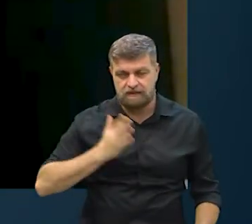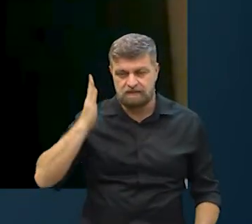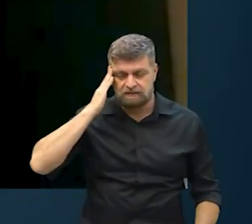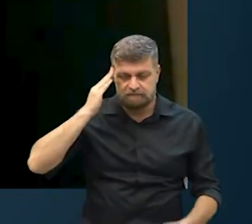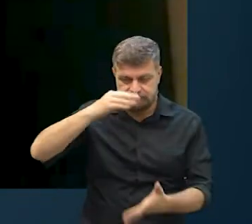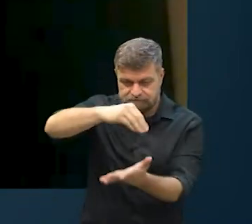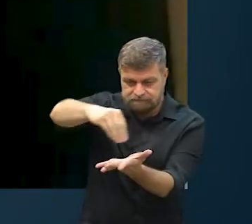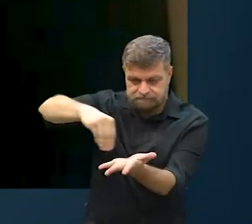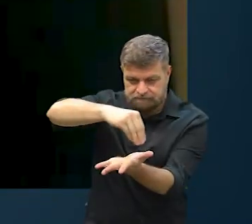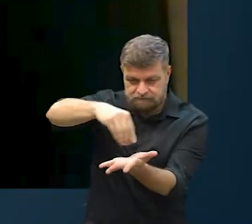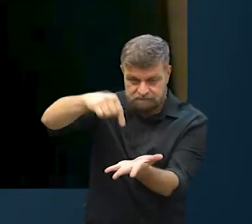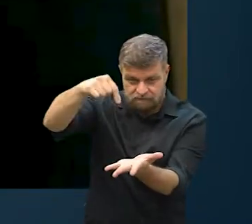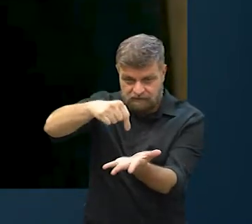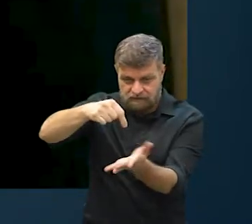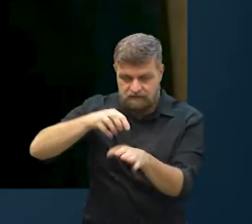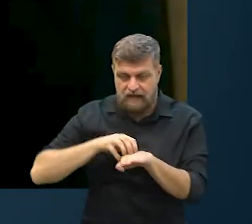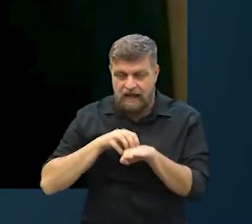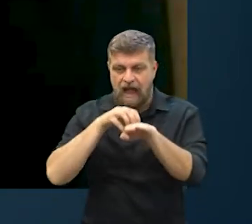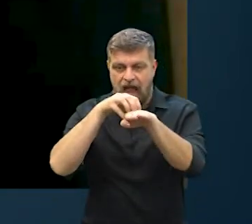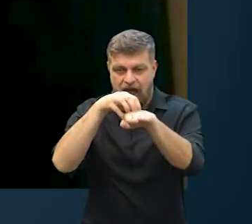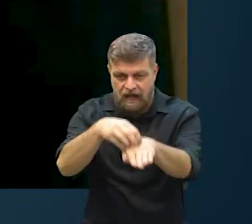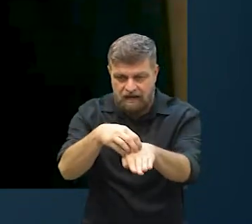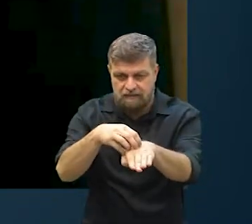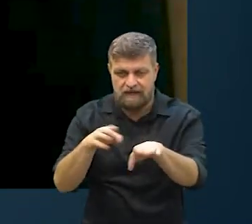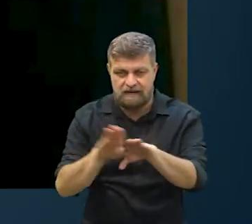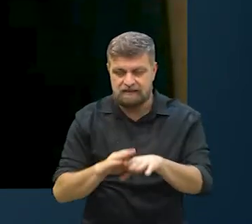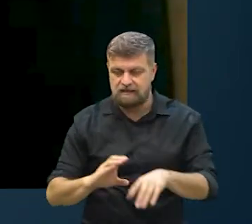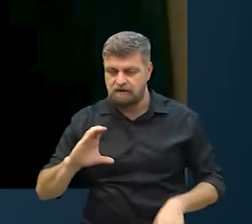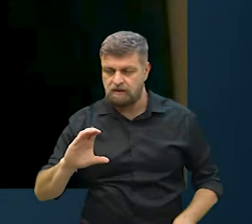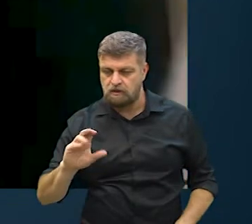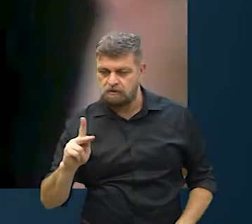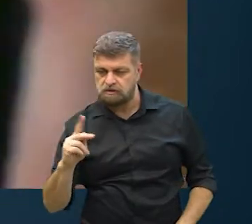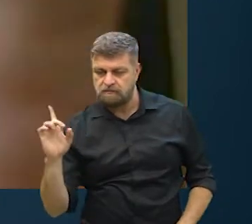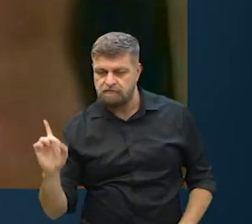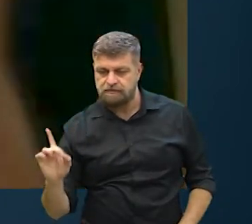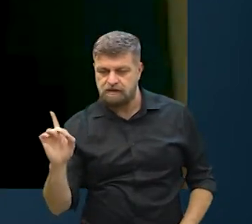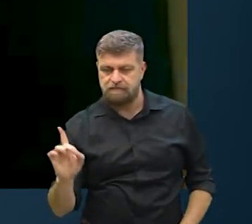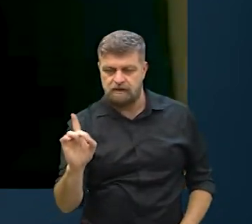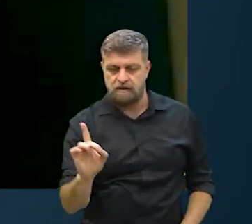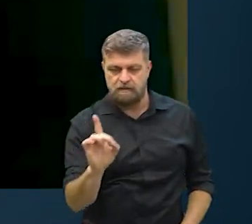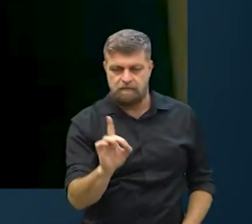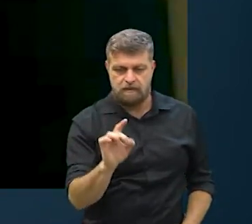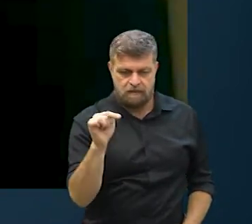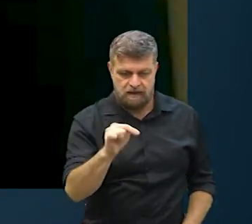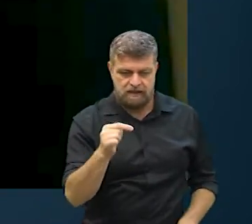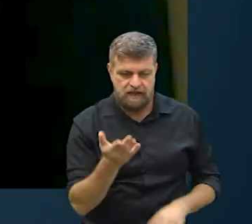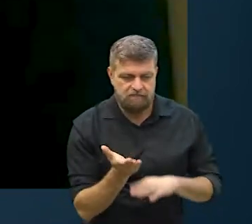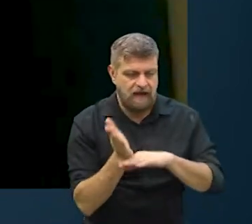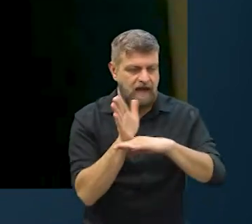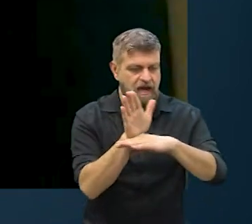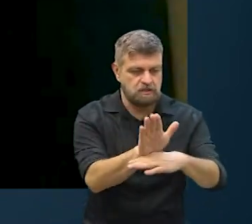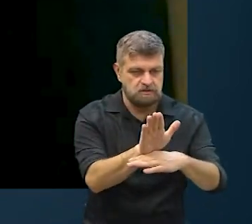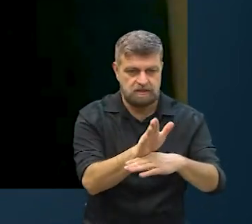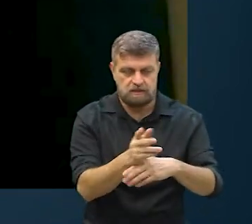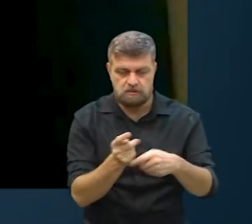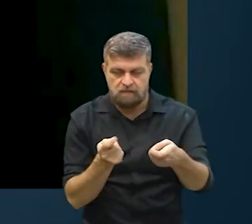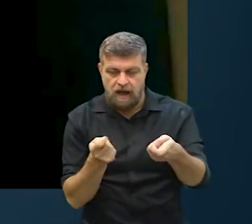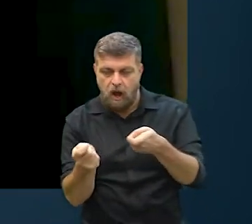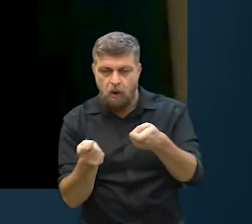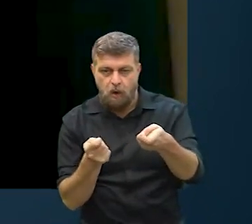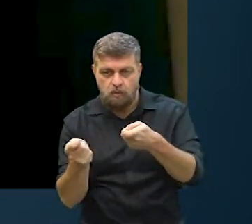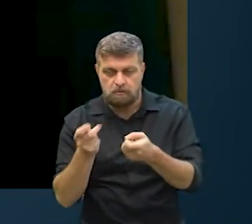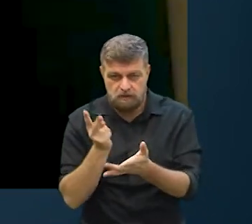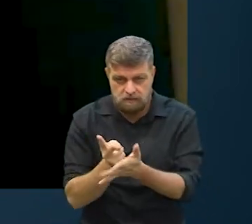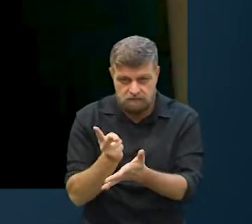aquele ponto que deve ser descarregado aquela carga e o chapa se deslocando para aquela atividade. Então, a gente faz um